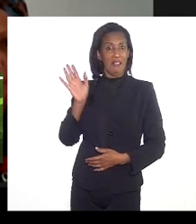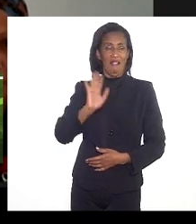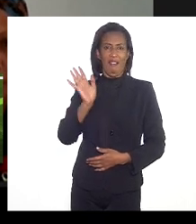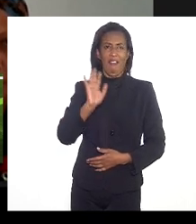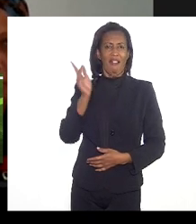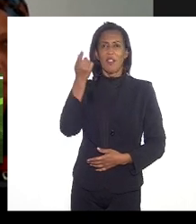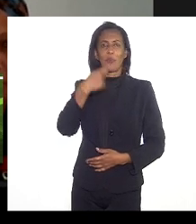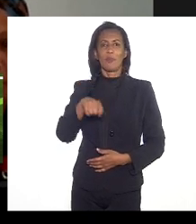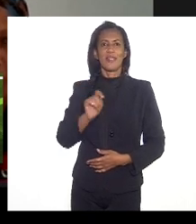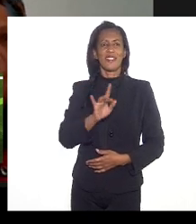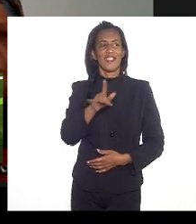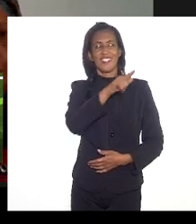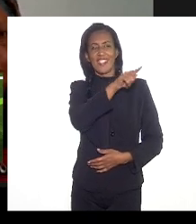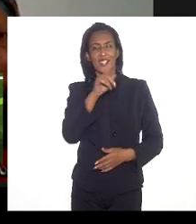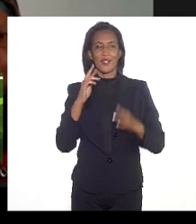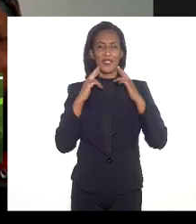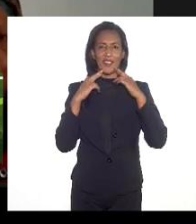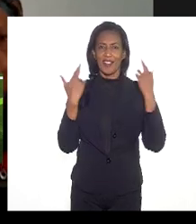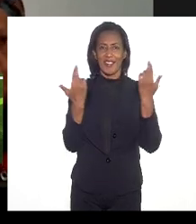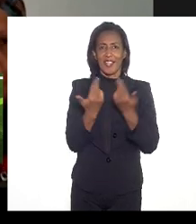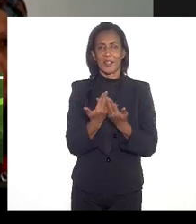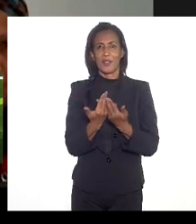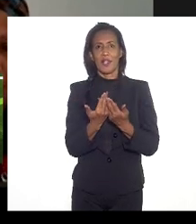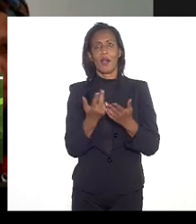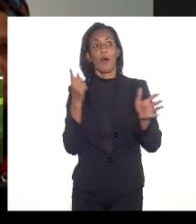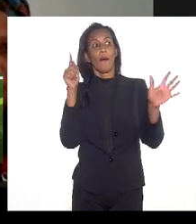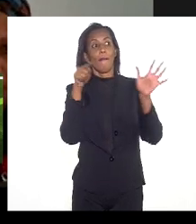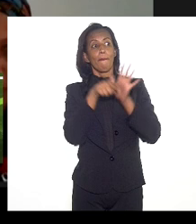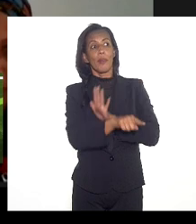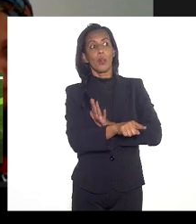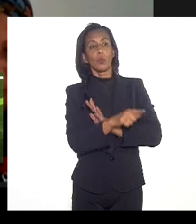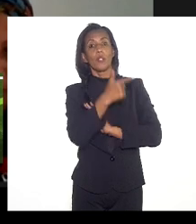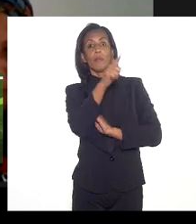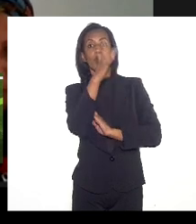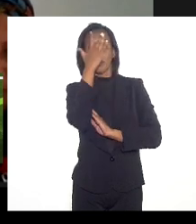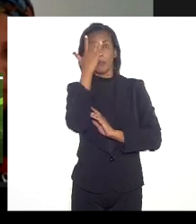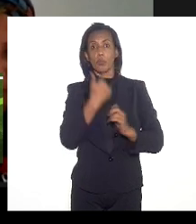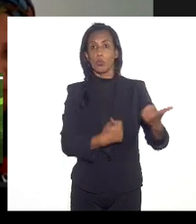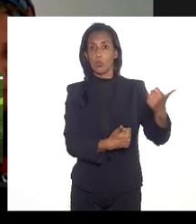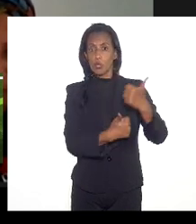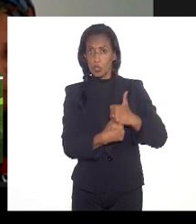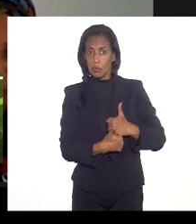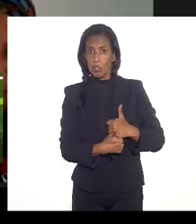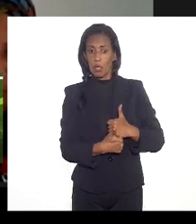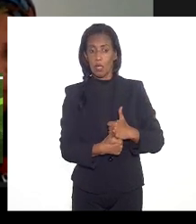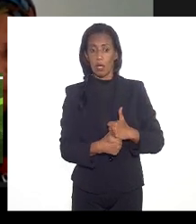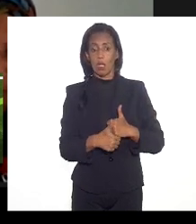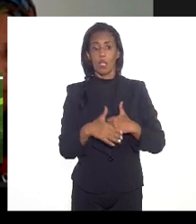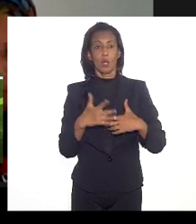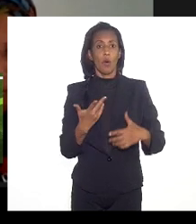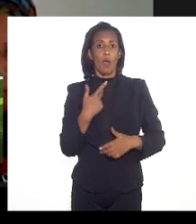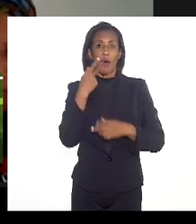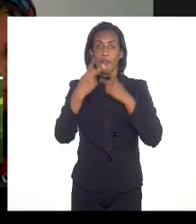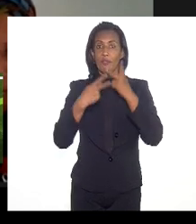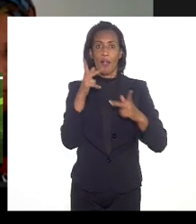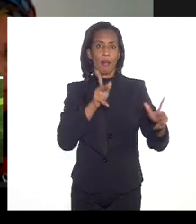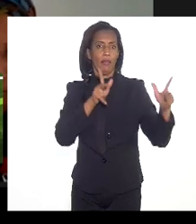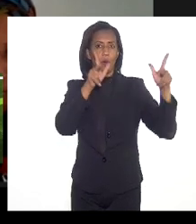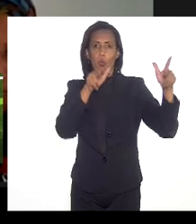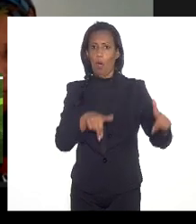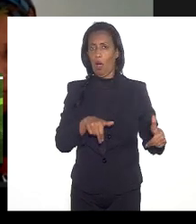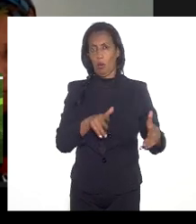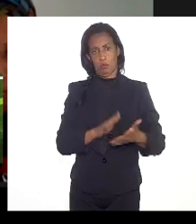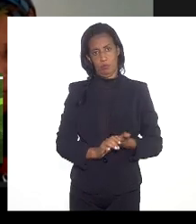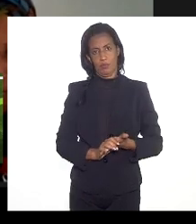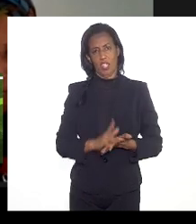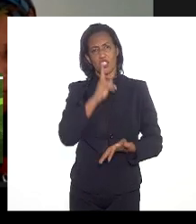só tem outra pessoa presente substituindo ela, mas a fala dela também é como a nossa, então nós estamos